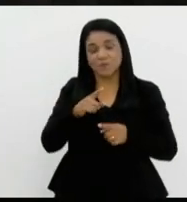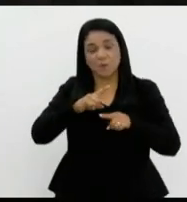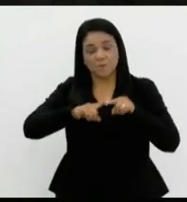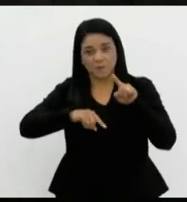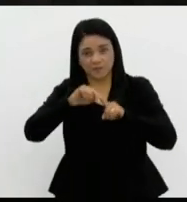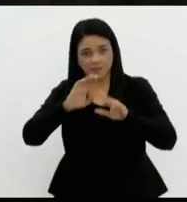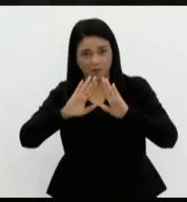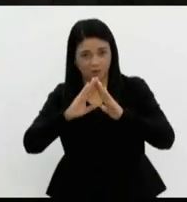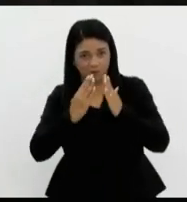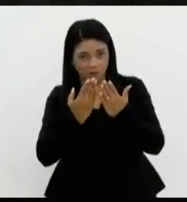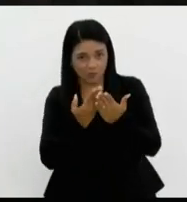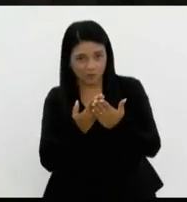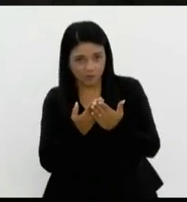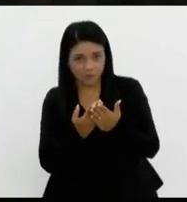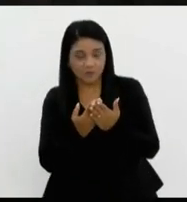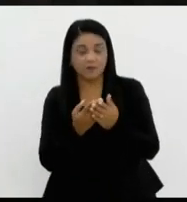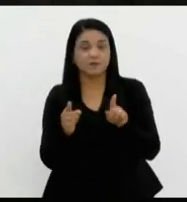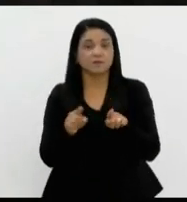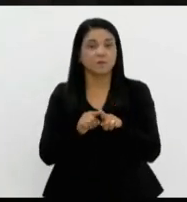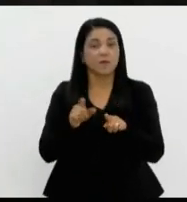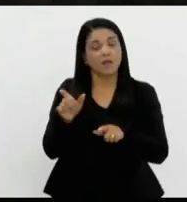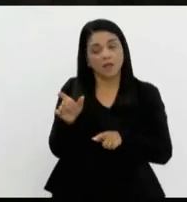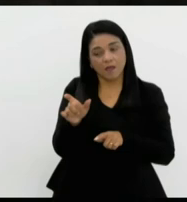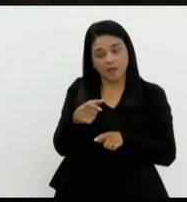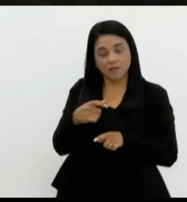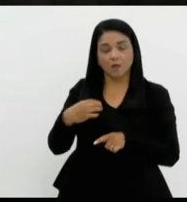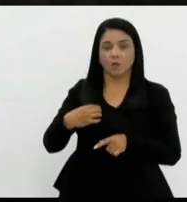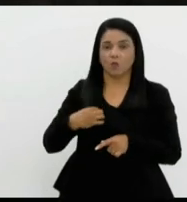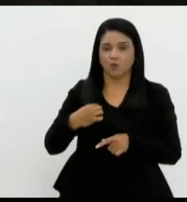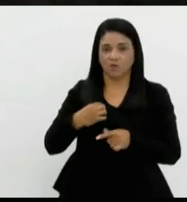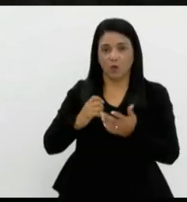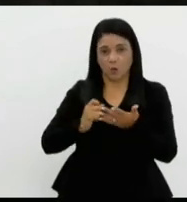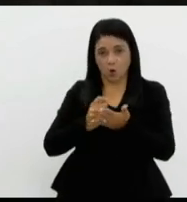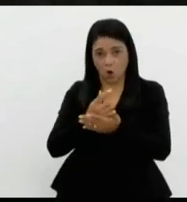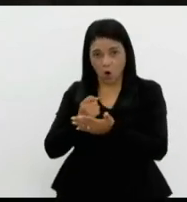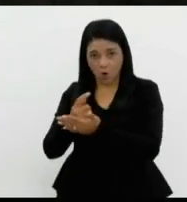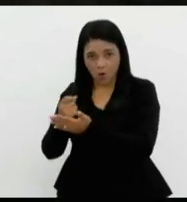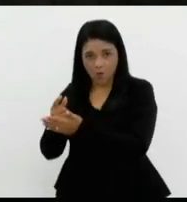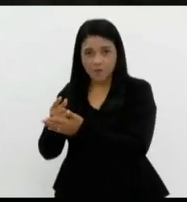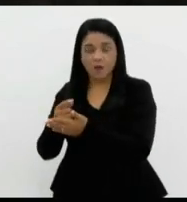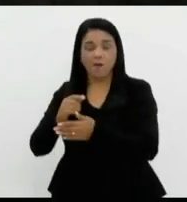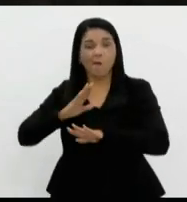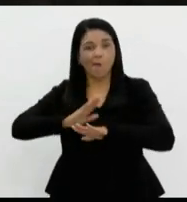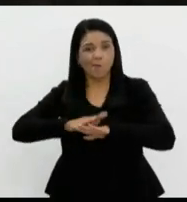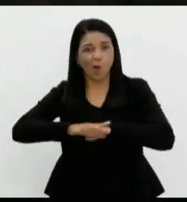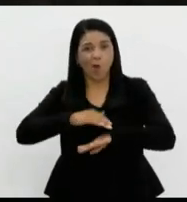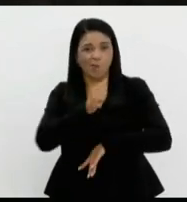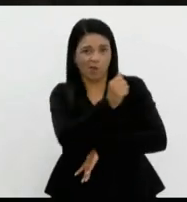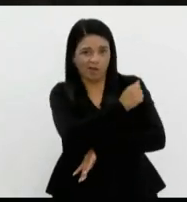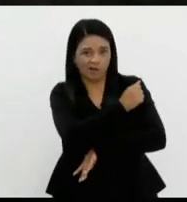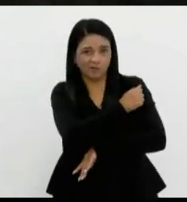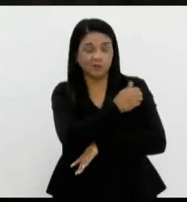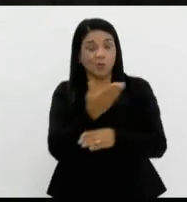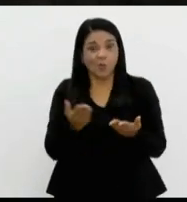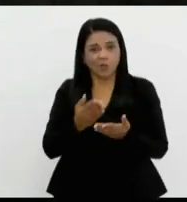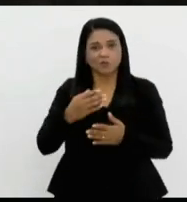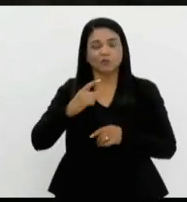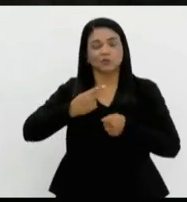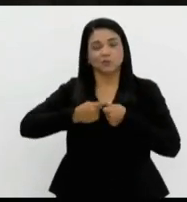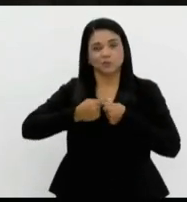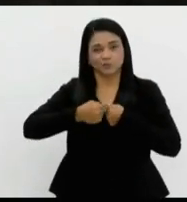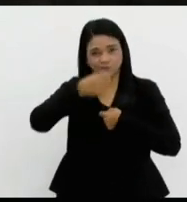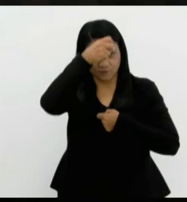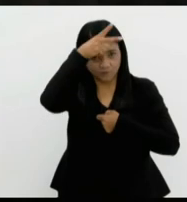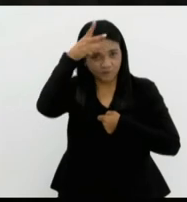material escolar, assim como também de uniformes, acontecendo hoje no nosso município, em Angra dos Reis, e